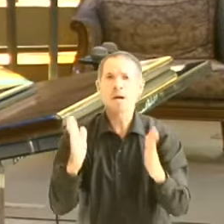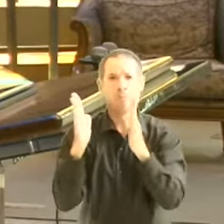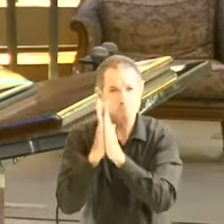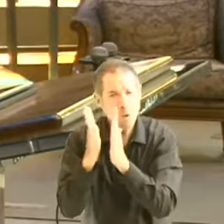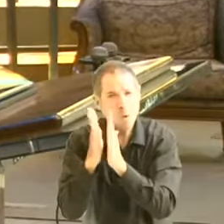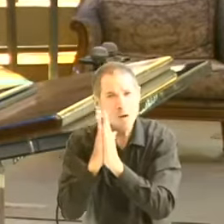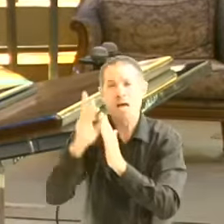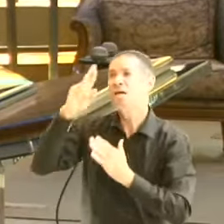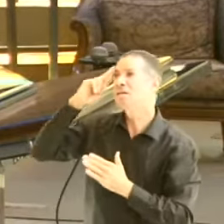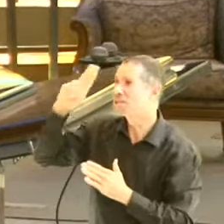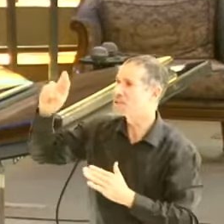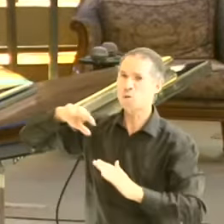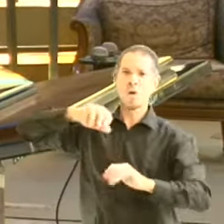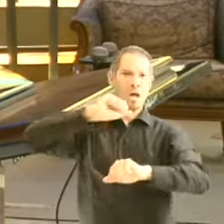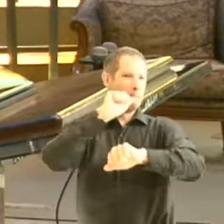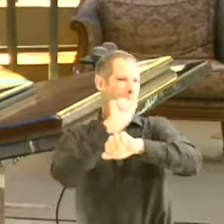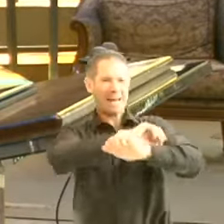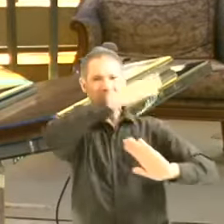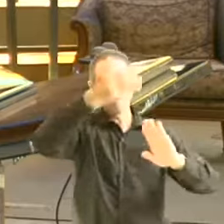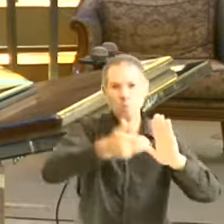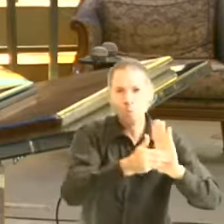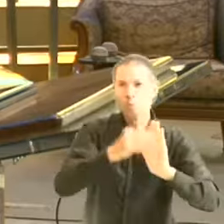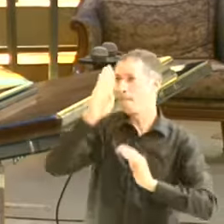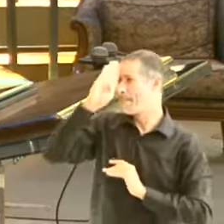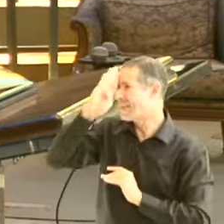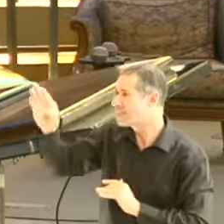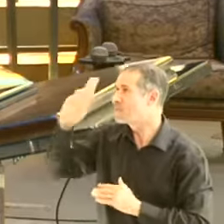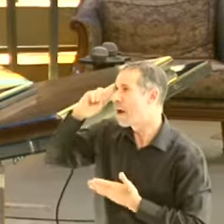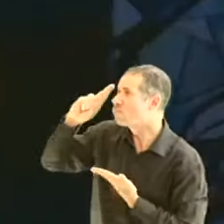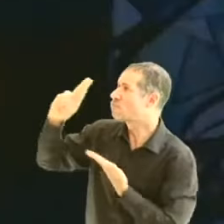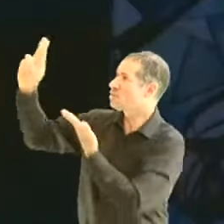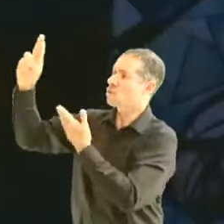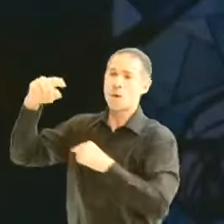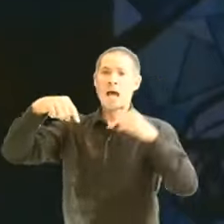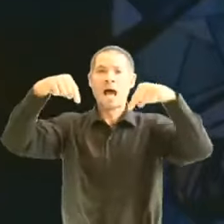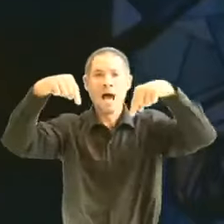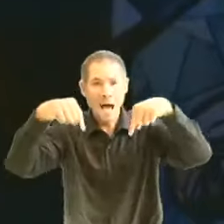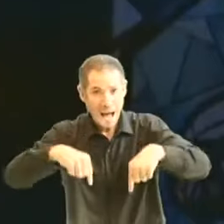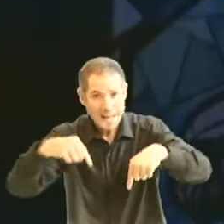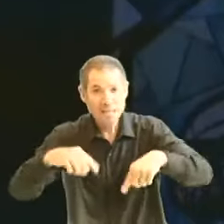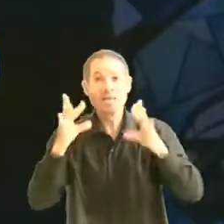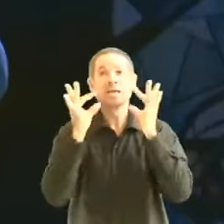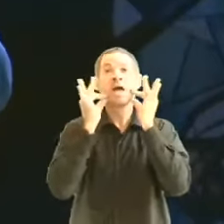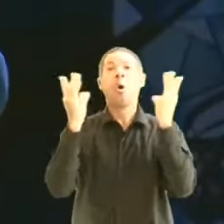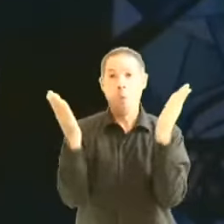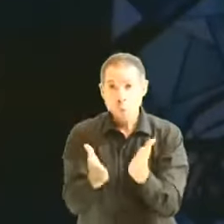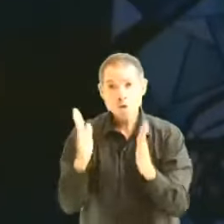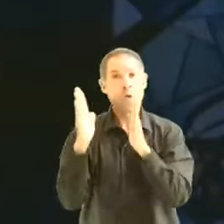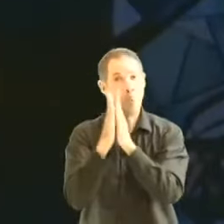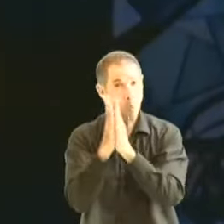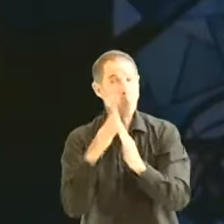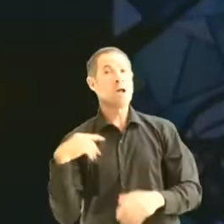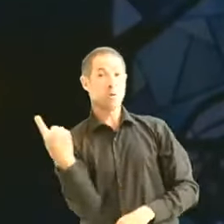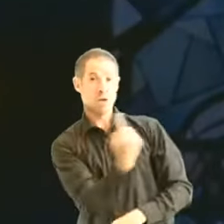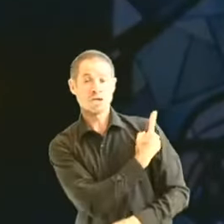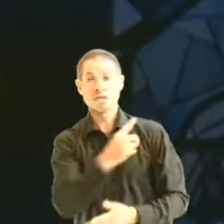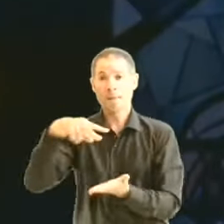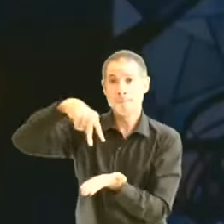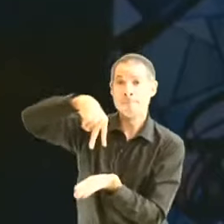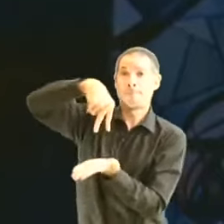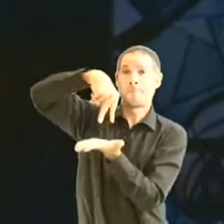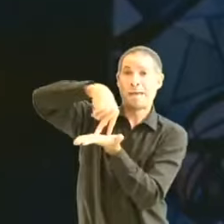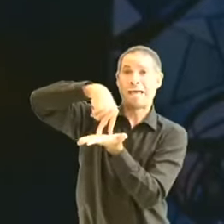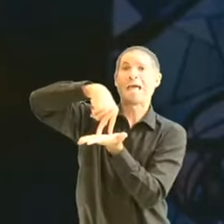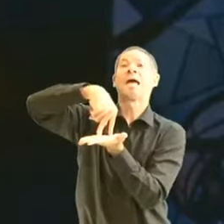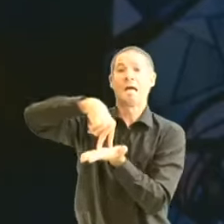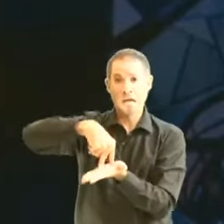vai dizer: Senhor, parei tudo porque eu quero te dar prioridade. Se você está aqui conosco e hoje quer orar com a gente, fica de pé aí no